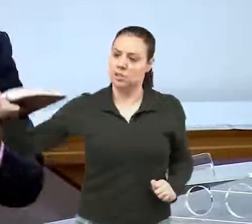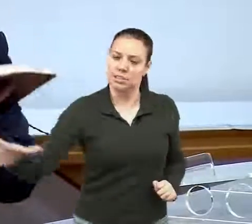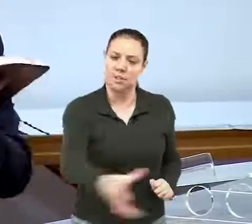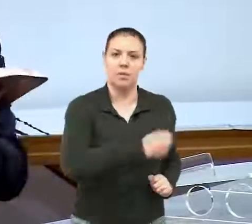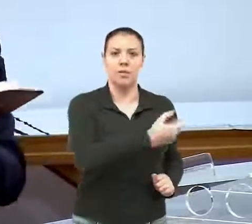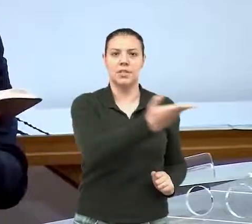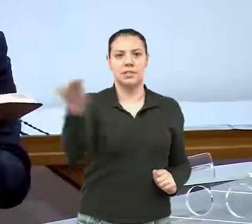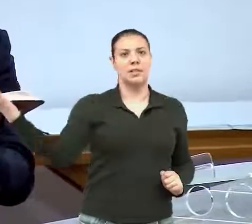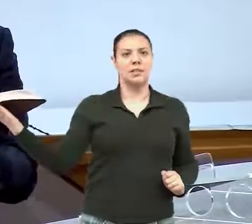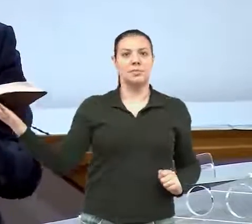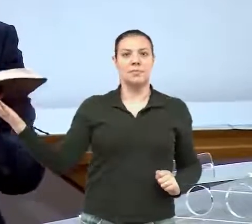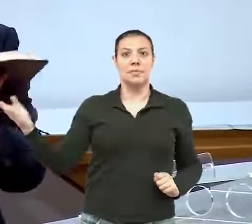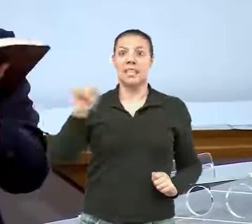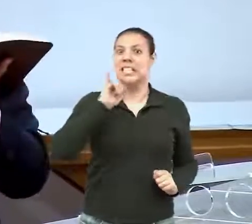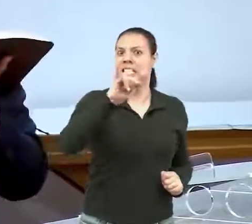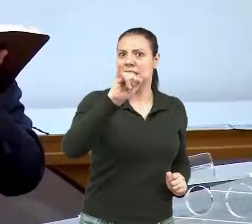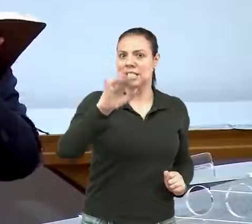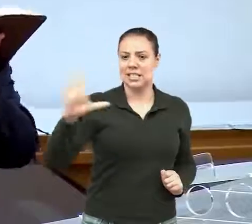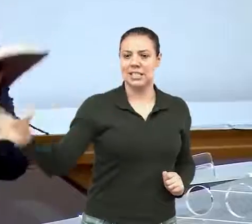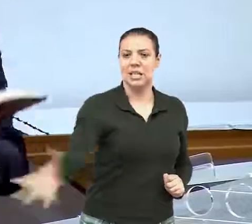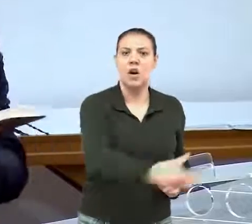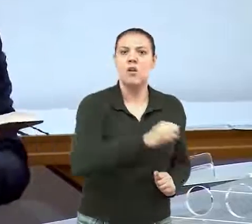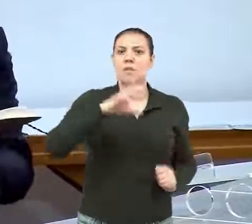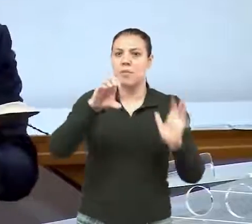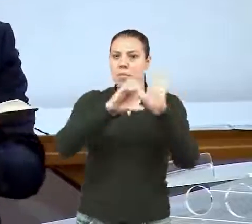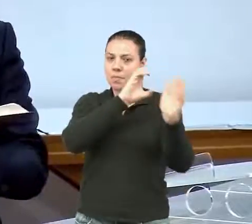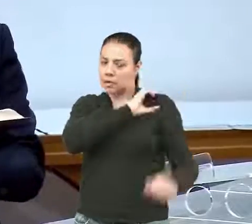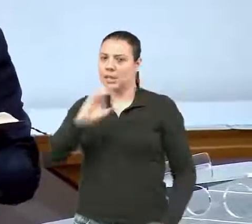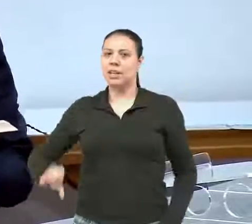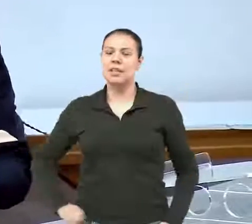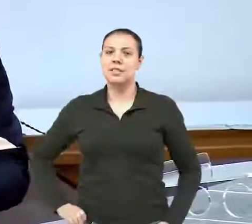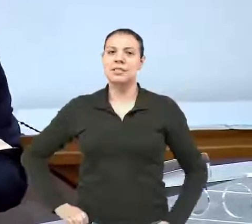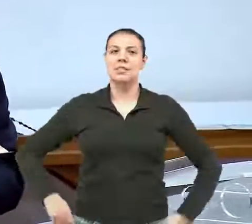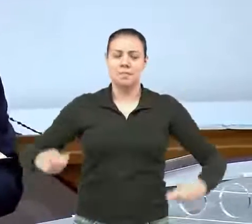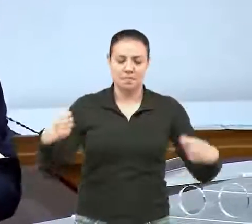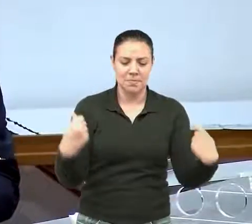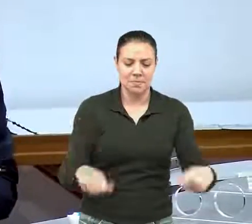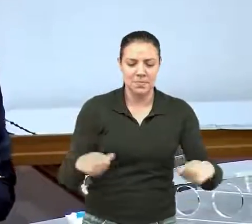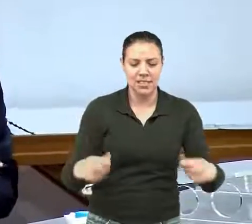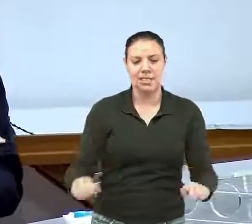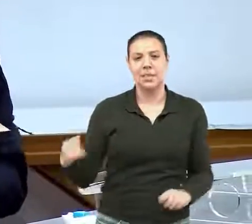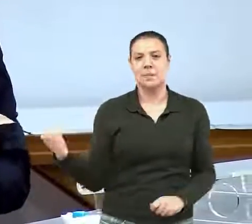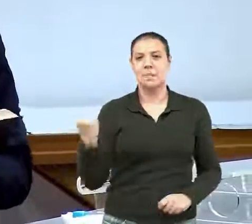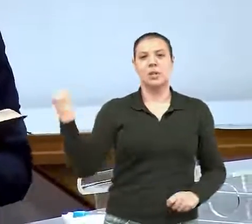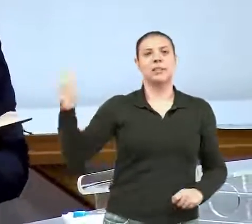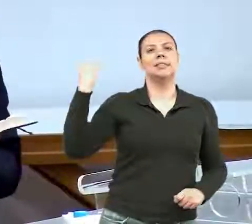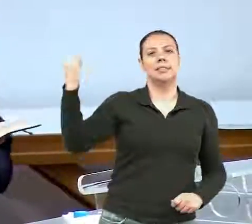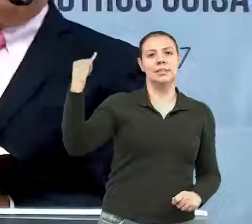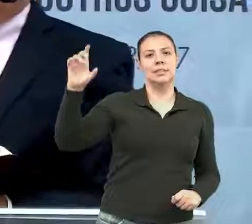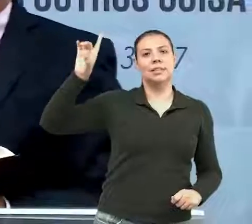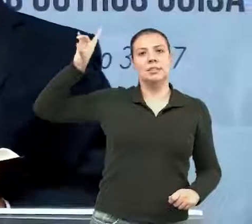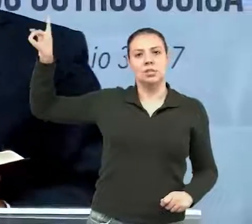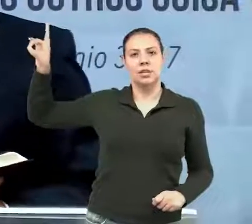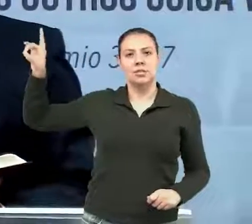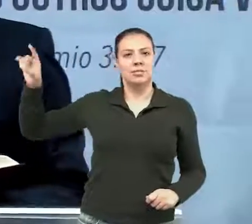você foi remido por Cristo, você tem um valor infinito para Ele, e você por isso não precisa ter medo.